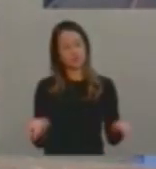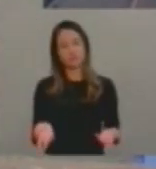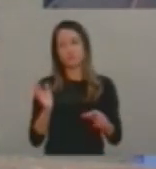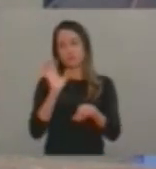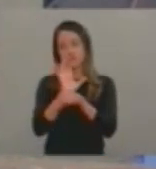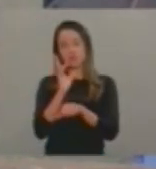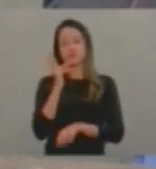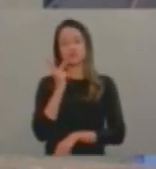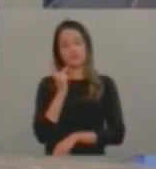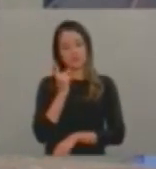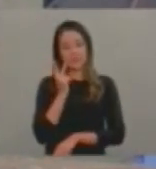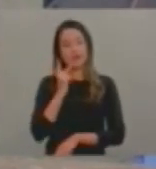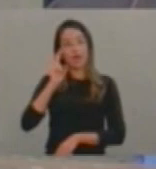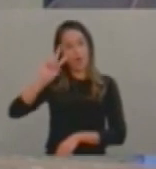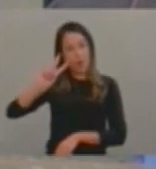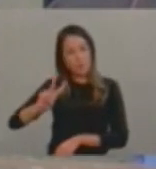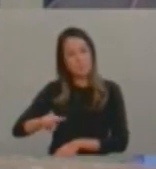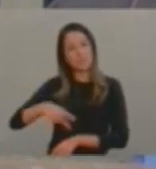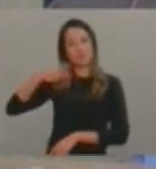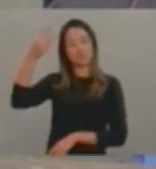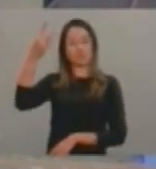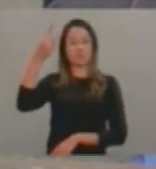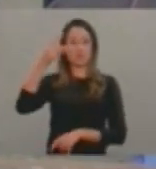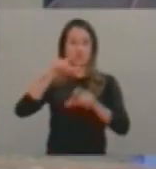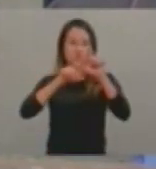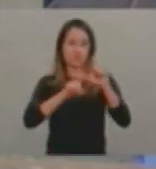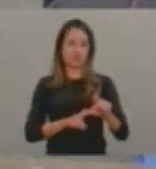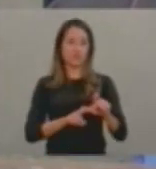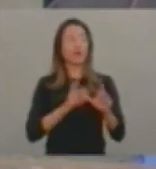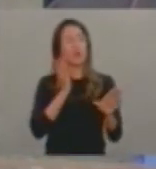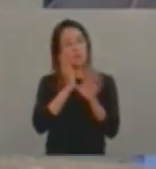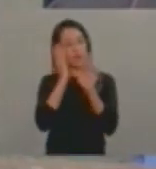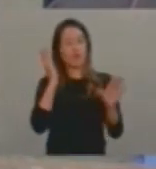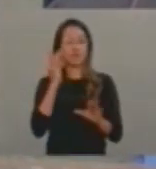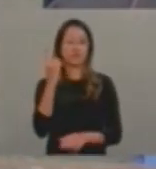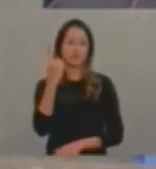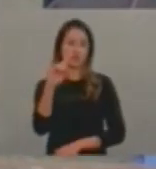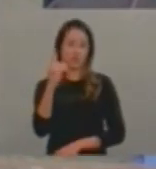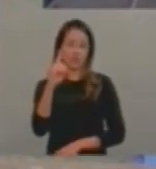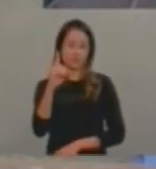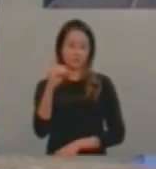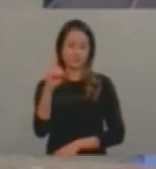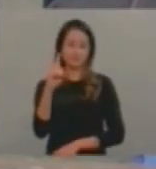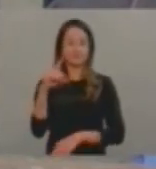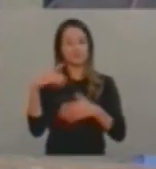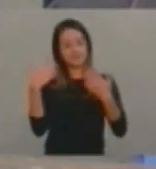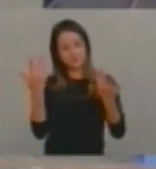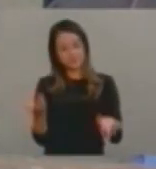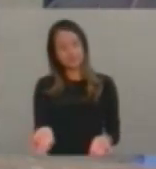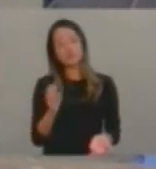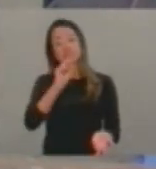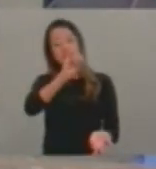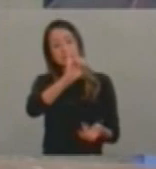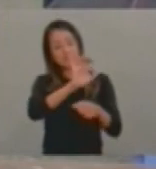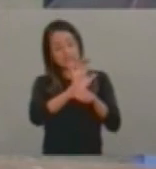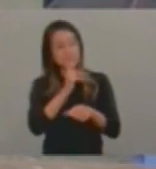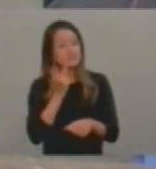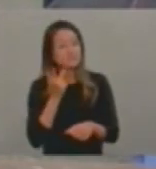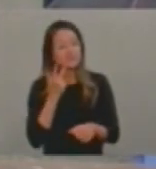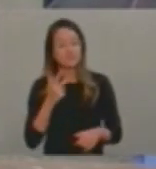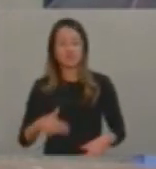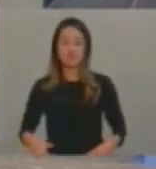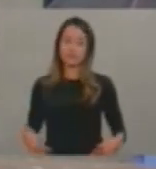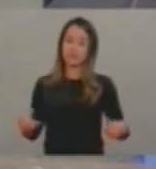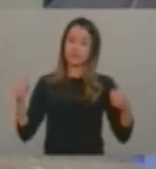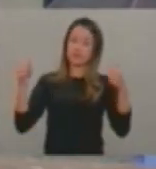Ceará. É óbvio que o estado também fez empréstimo para investir no estado do Ceará. Se o estado não faz investimento, o estado hoje